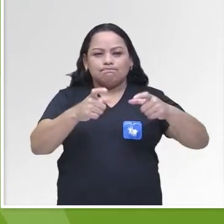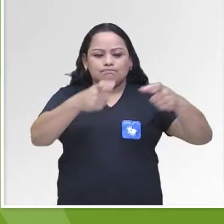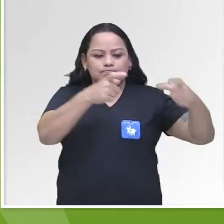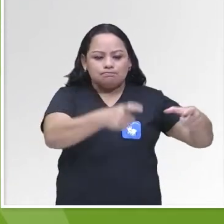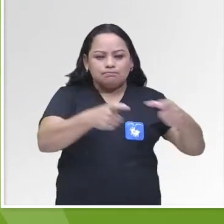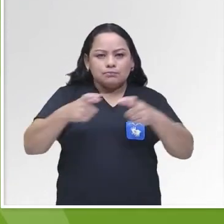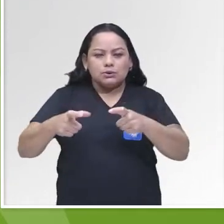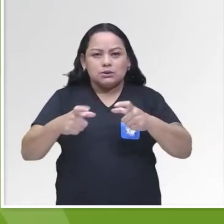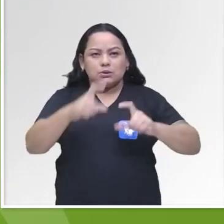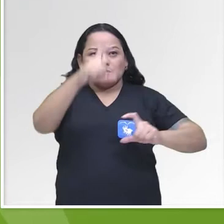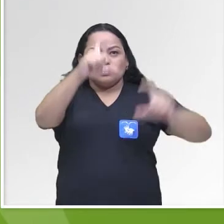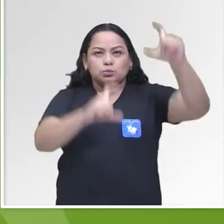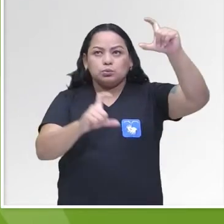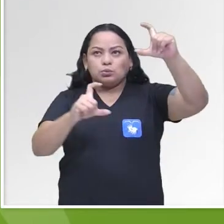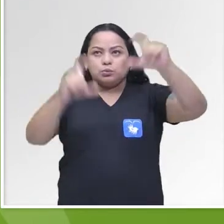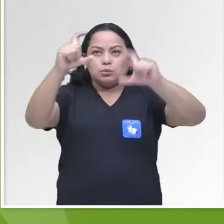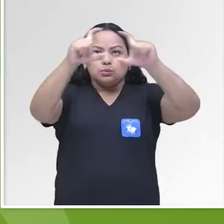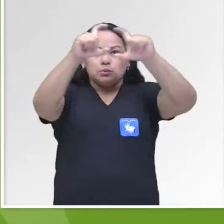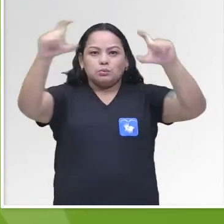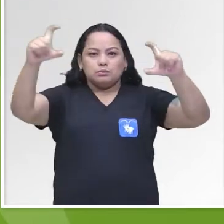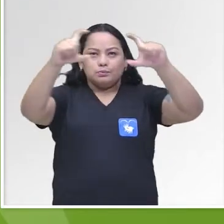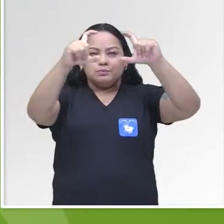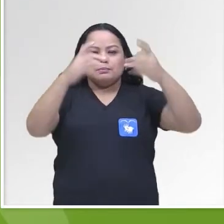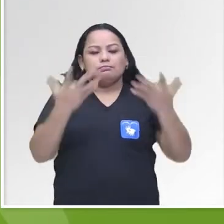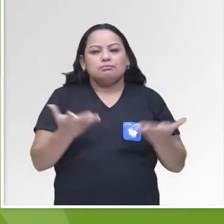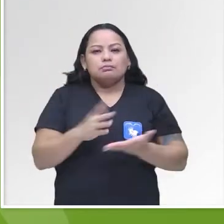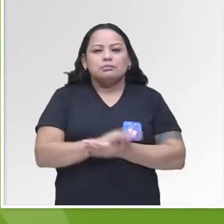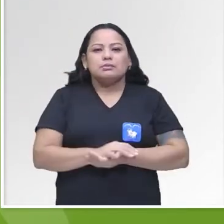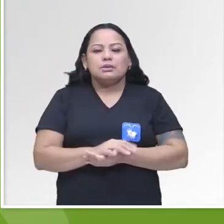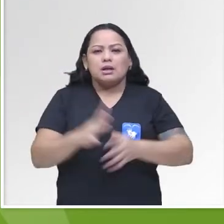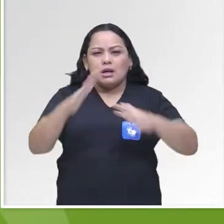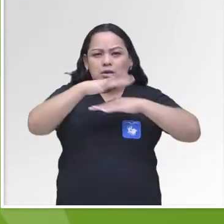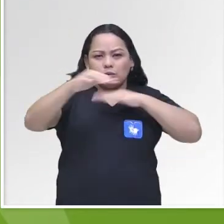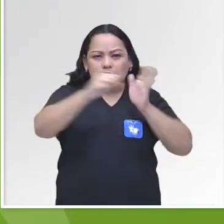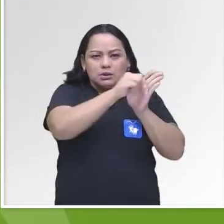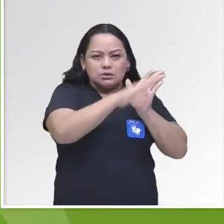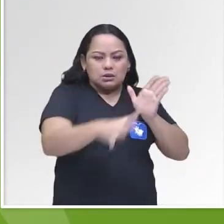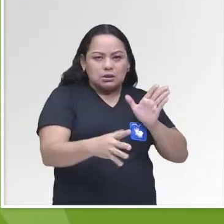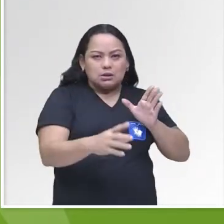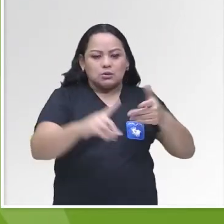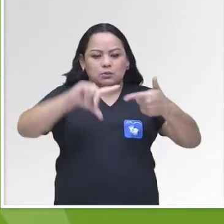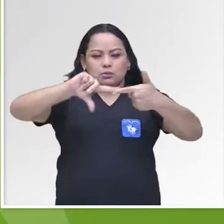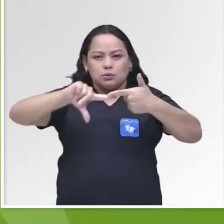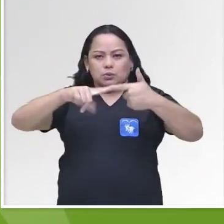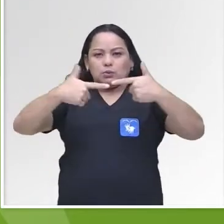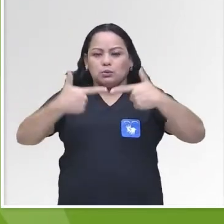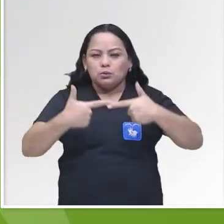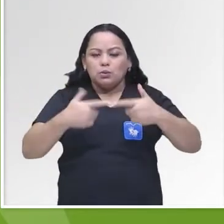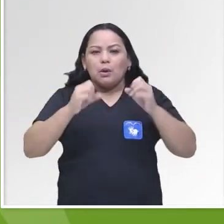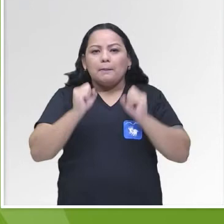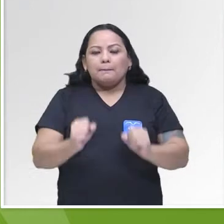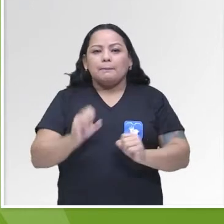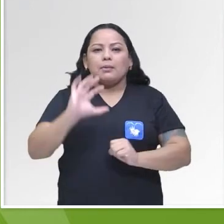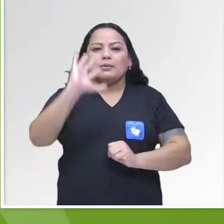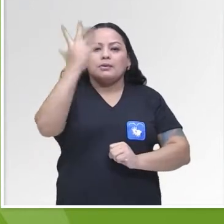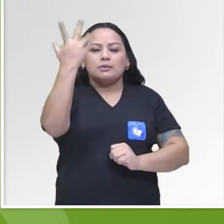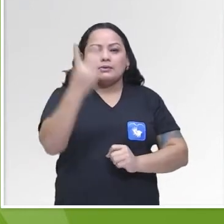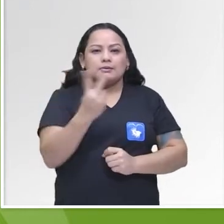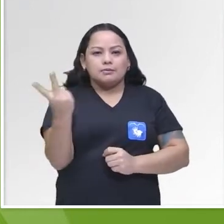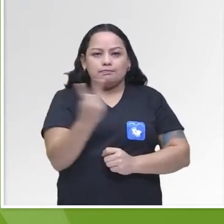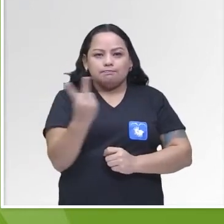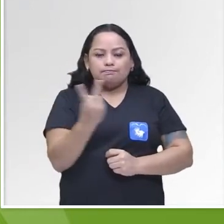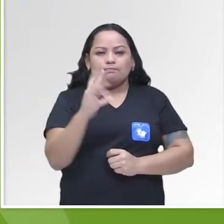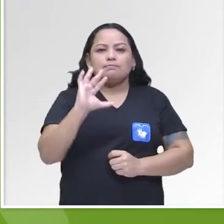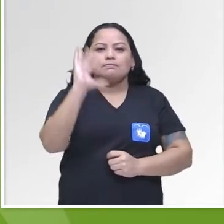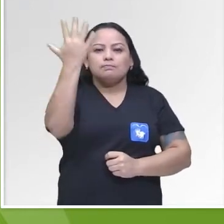desses ligantes. A isomeria geométrica ou cis-trans, ela pode ocorrer em dois